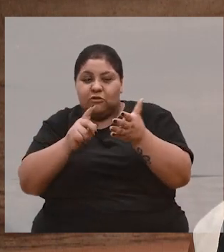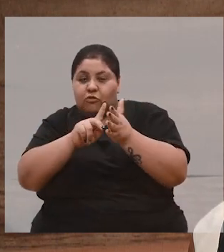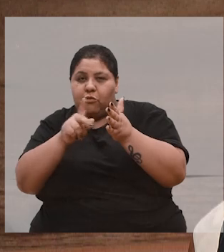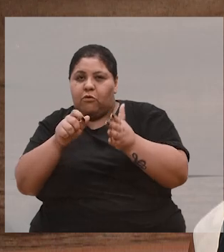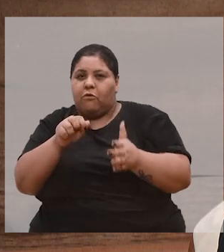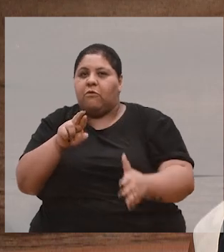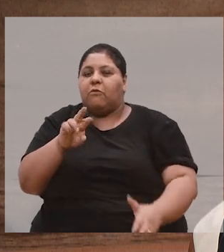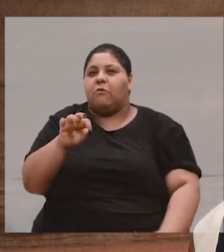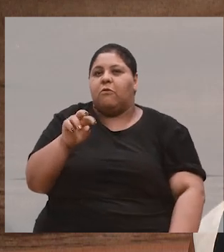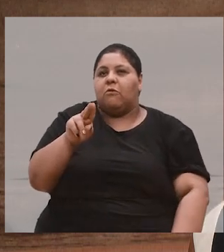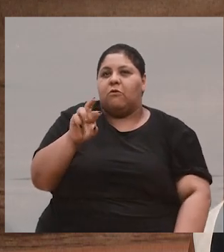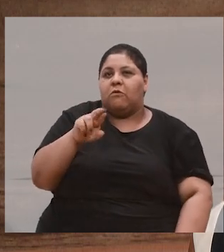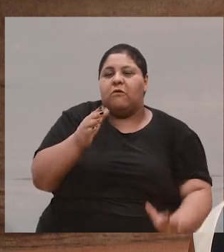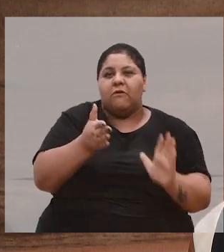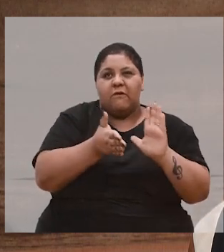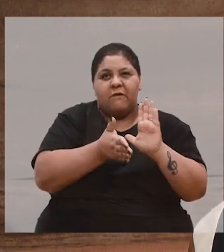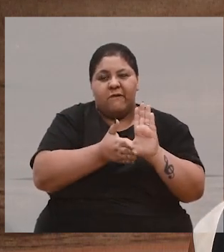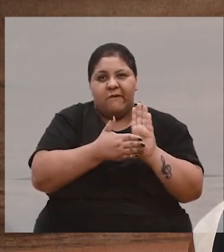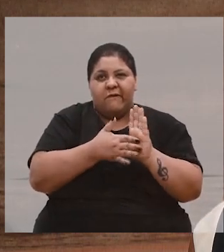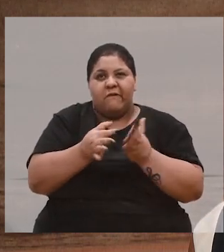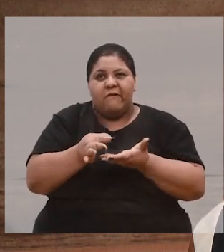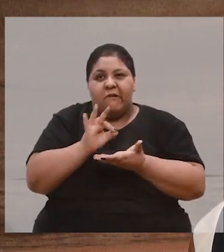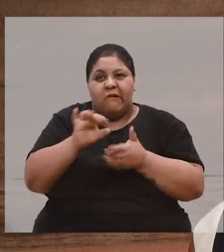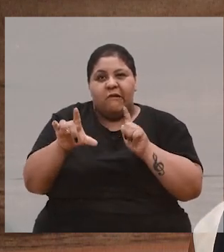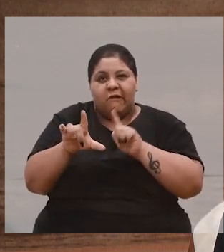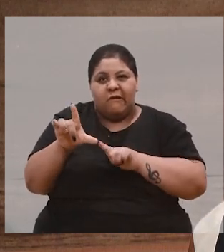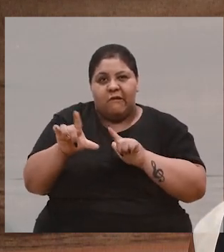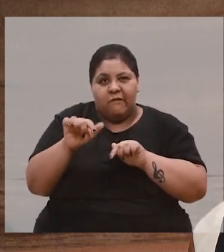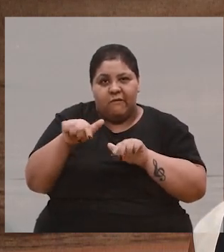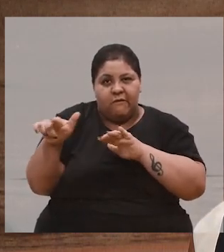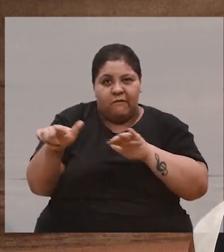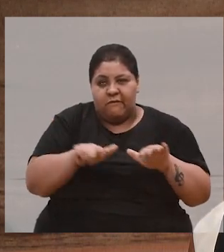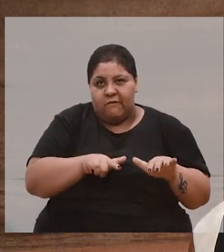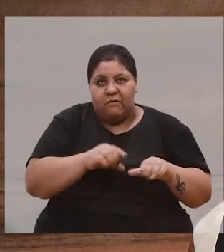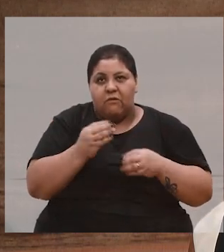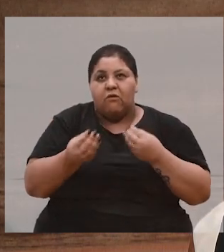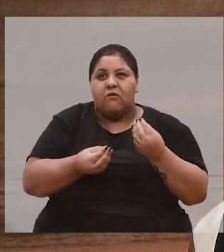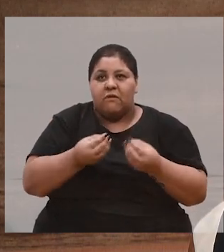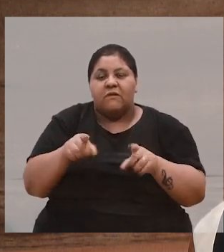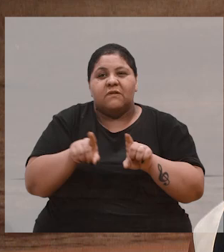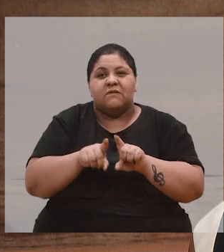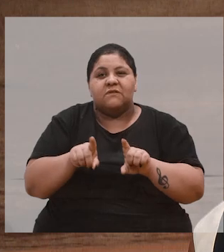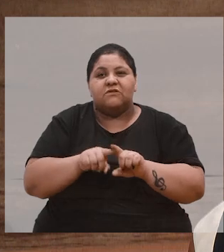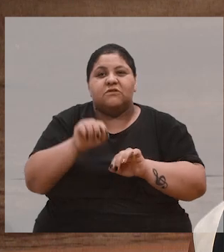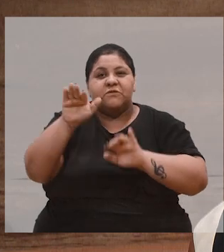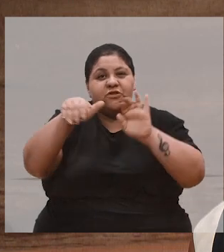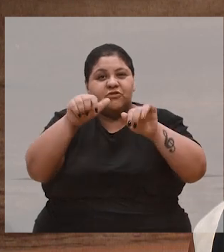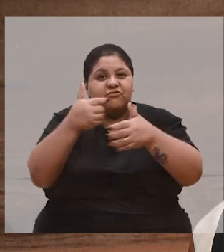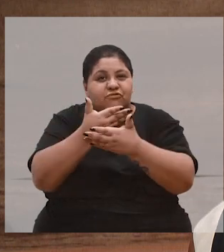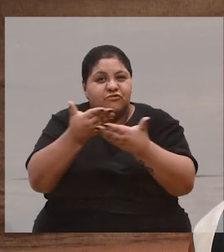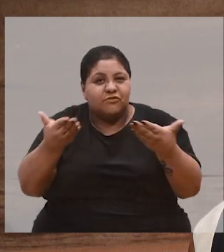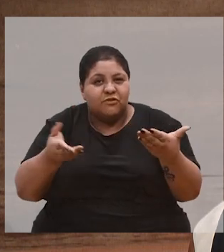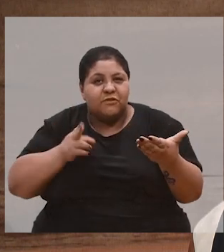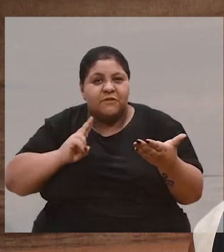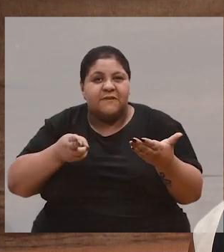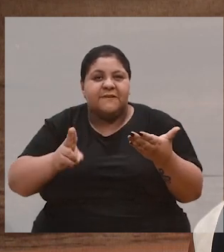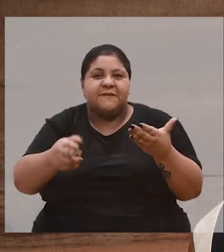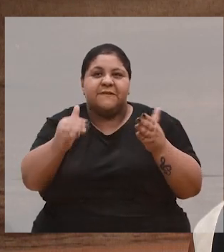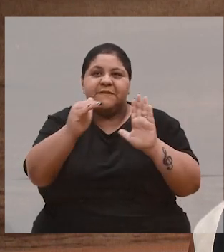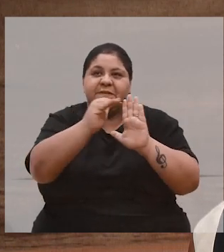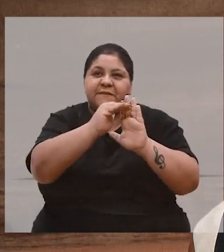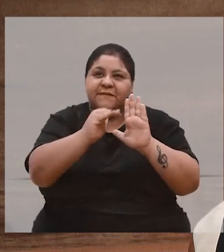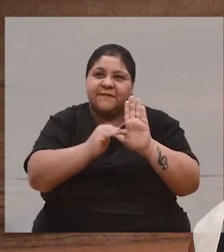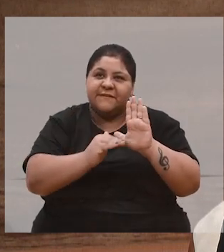próprio Arthur aqui, a proposta do Café com Letras desta semana. Como sempre, também convidamos a todos que